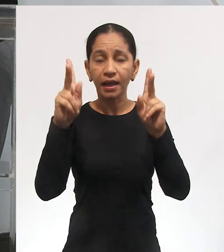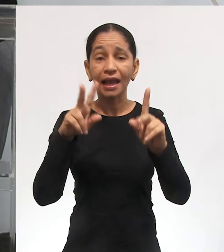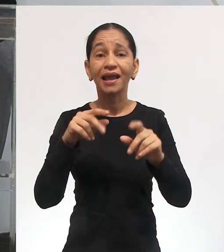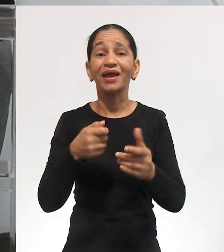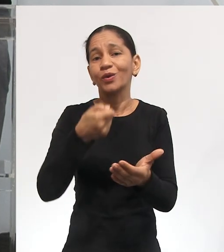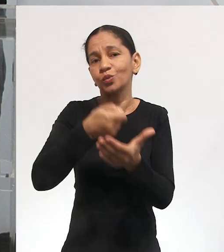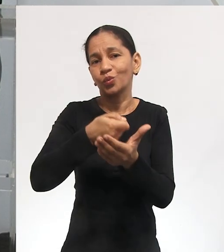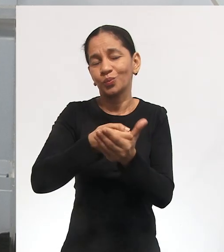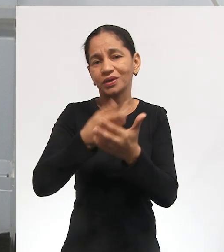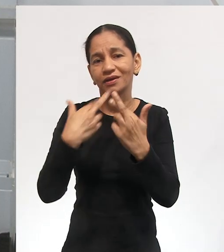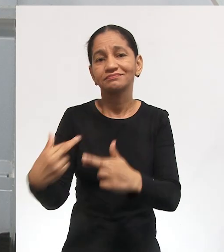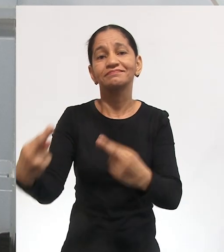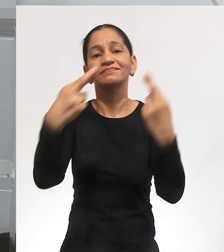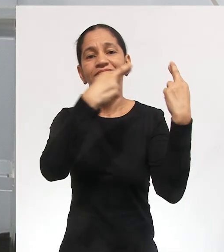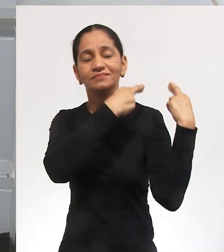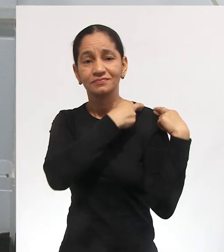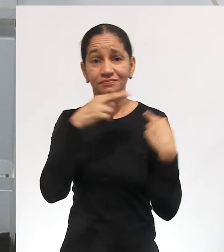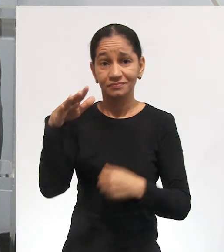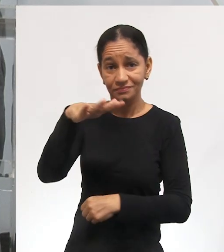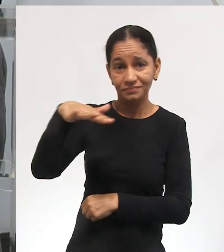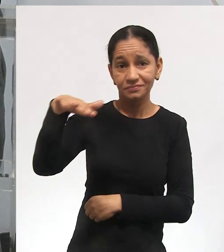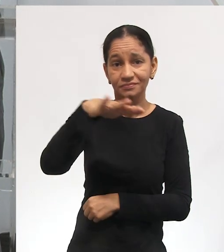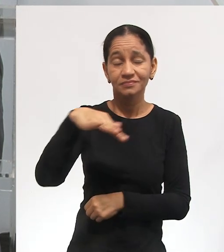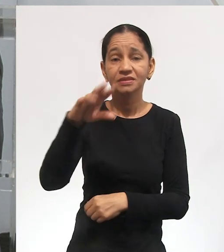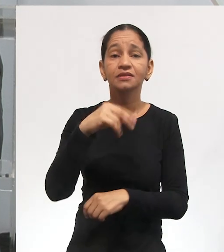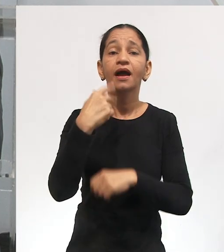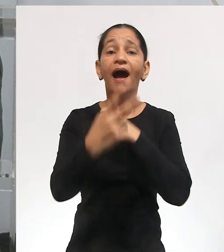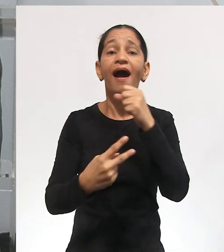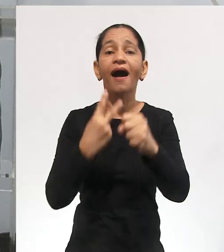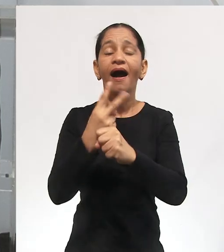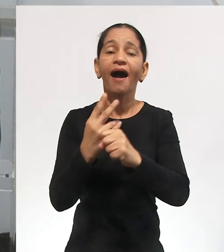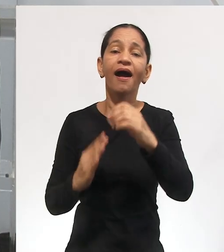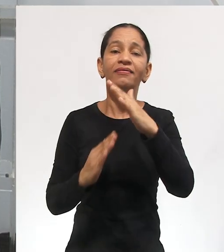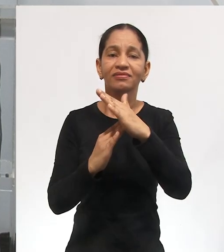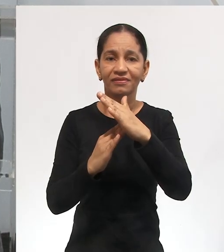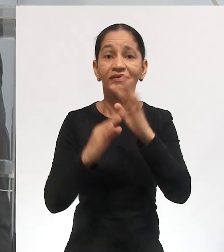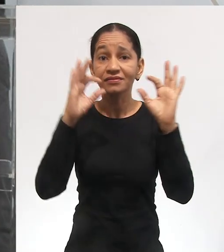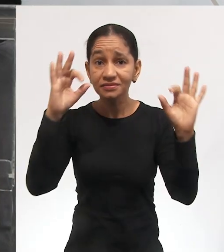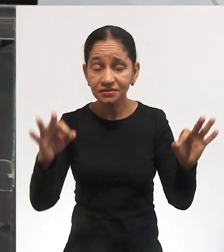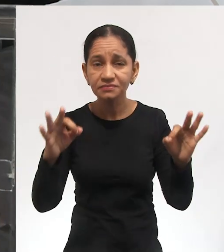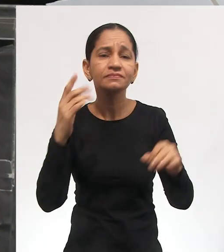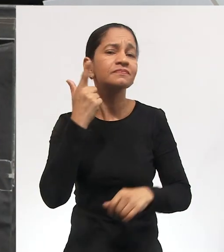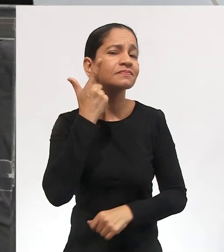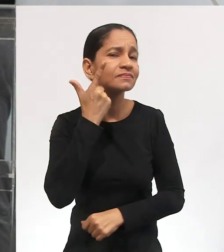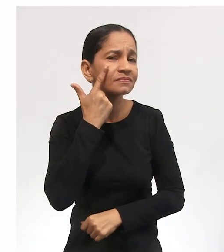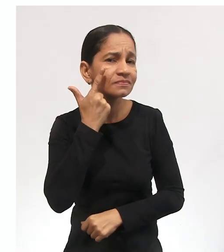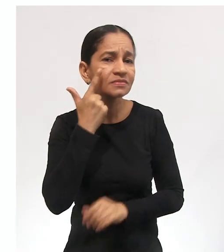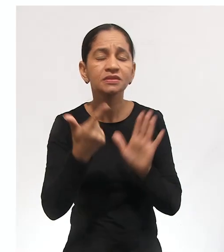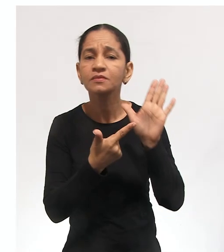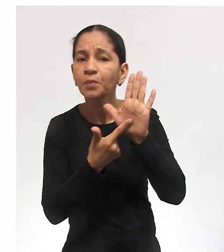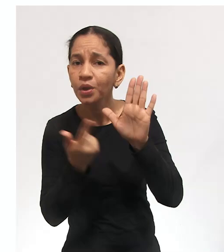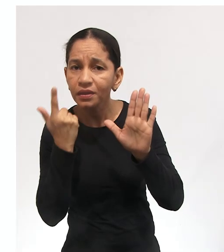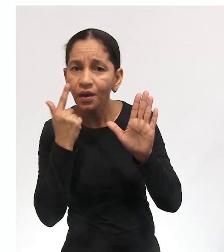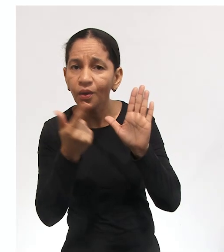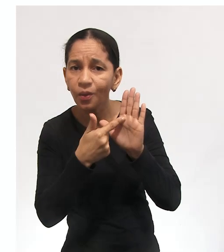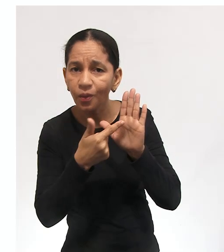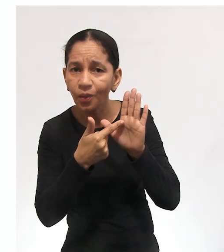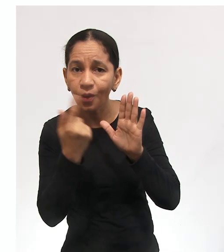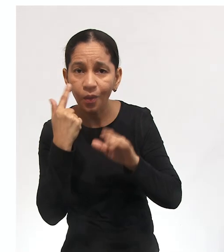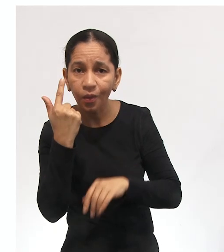continuo obrigado com aqueles empregados por até 2 anos. Deixa eu desenhar aqui para vocês.